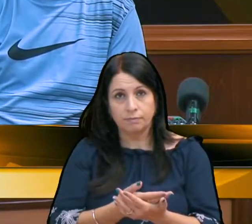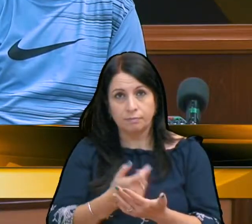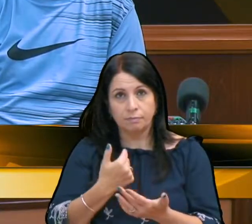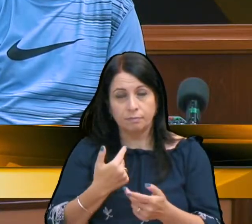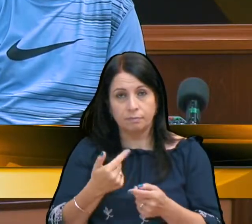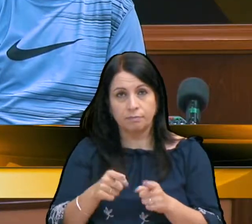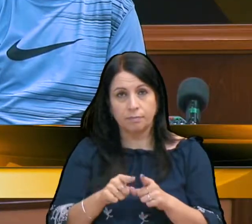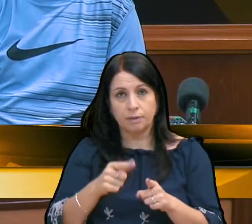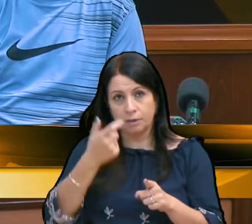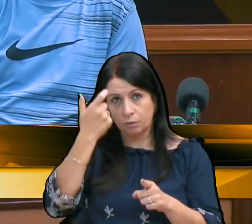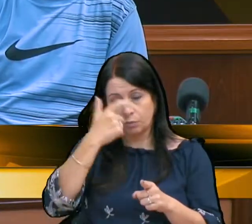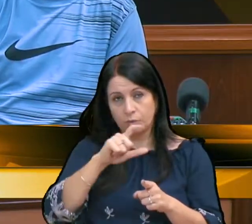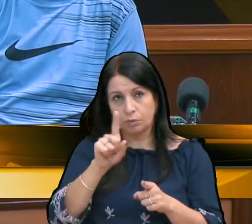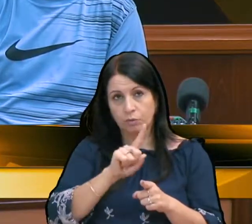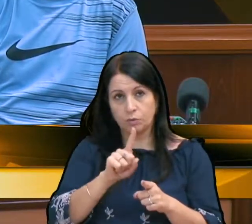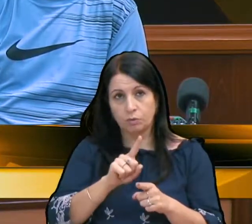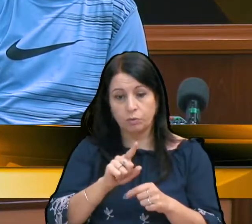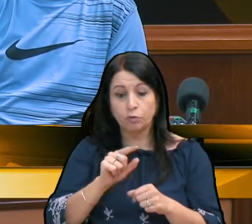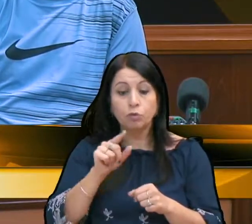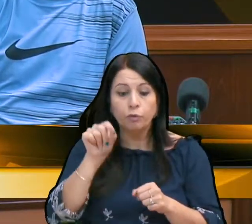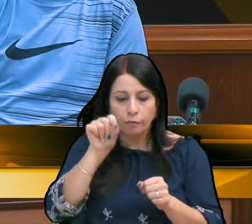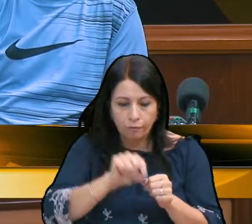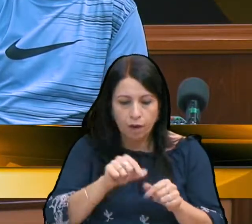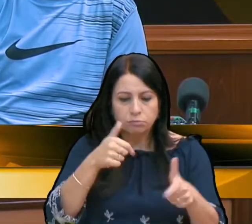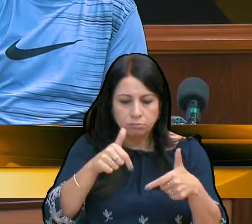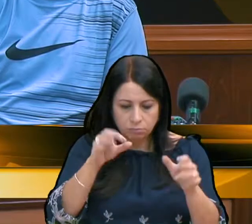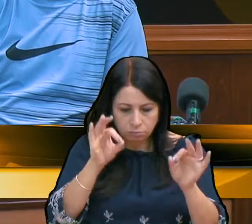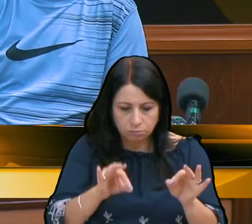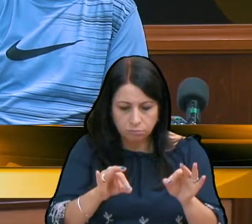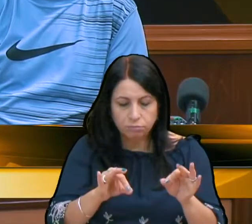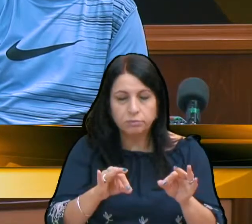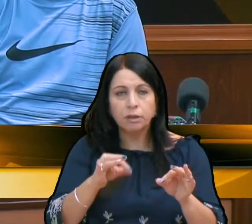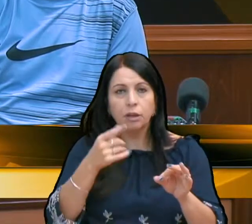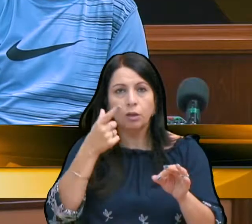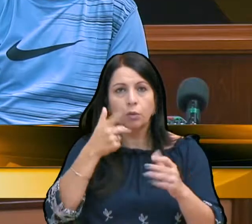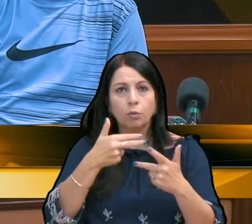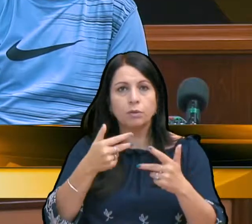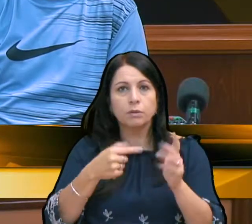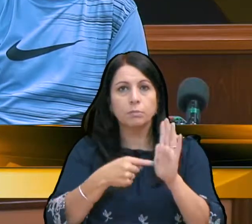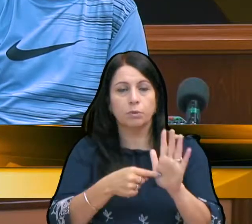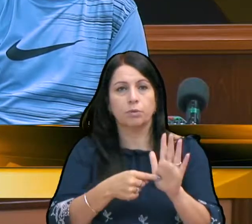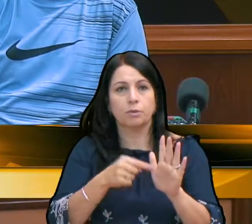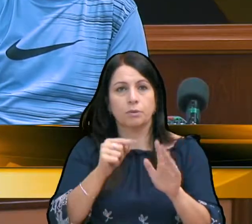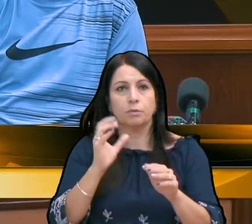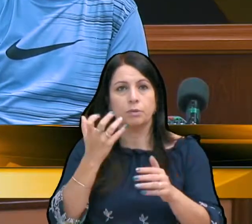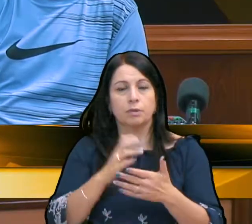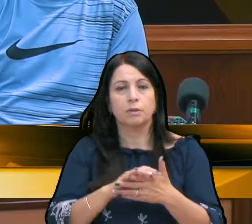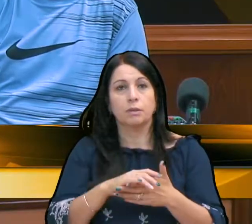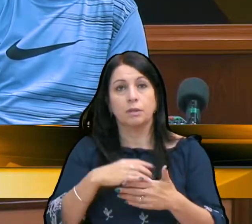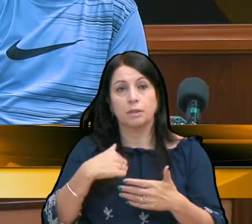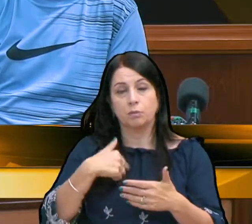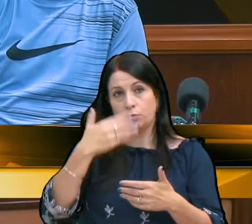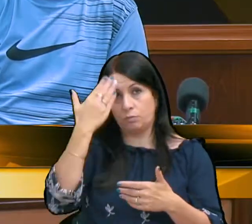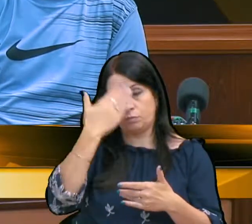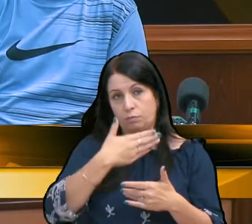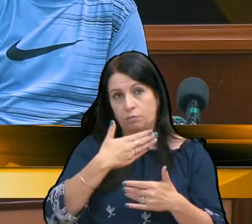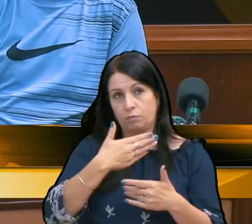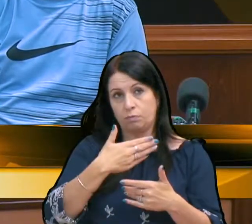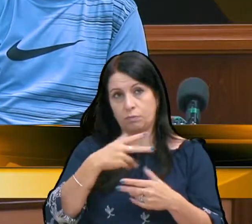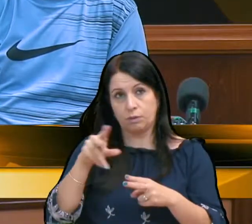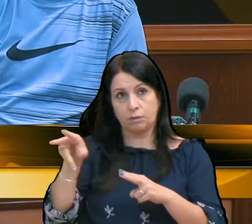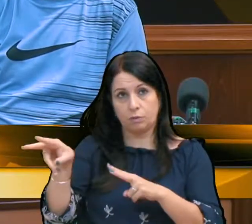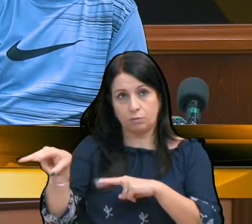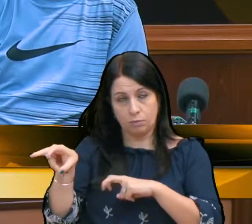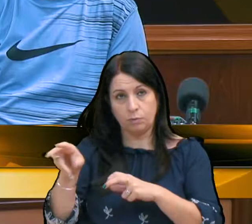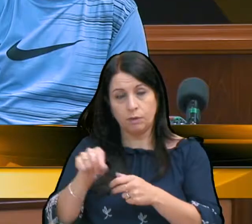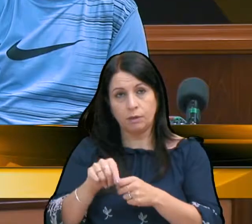que se tu baixa a cabeça e faz o teu trabalho, a coisa aparece, a coisa acontece. Então eu sou prova de que, como o interior aí